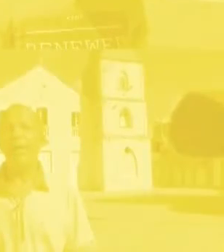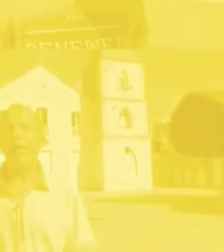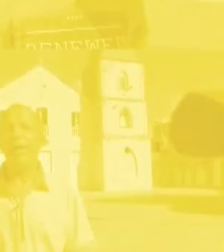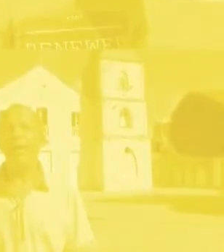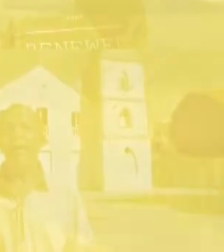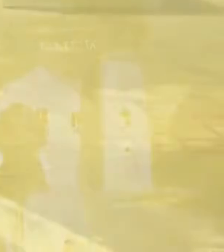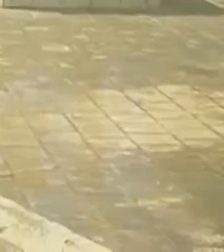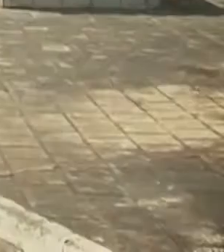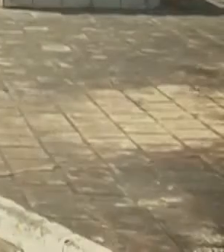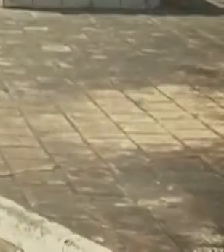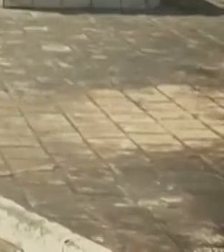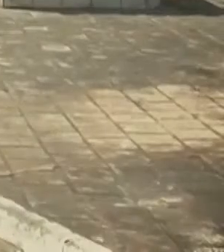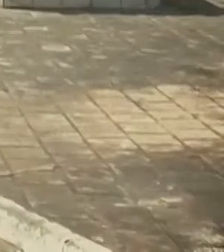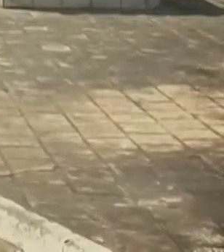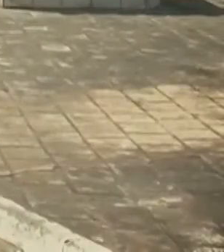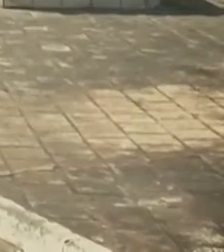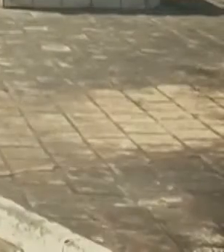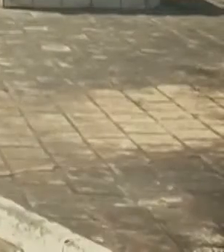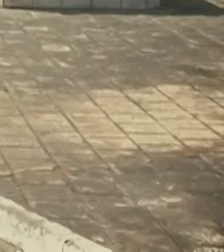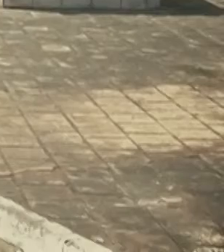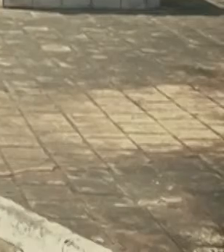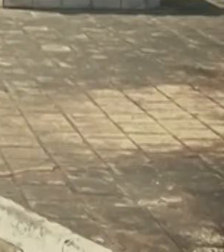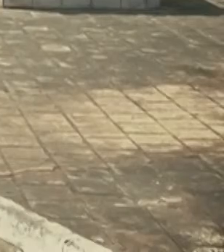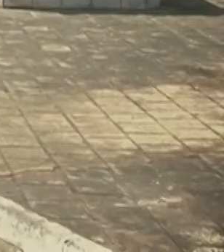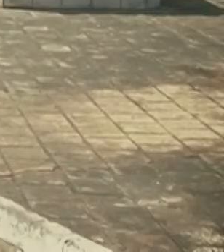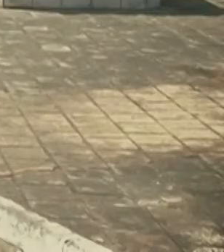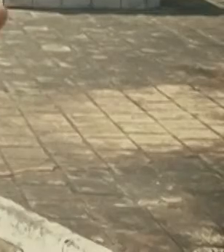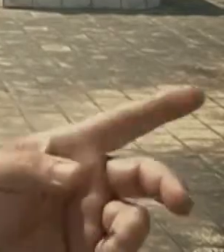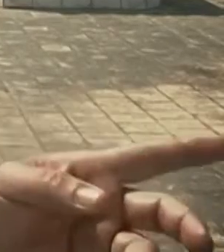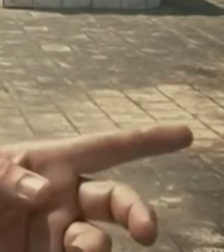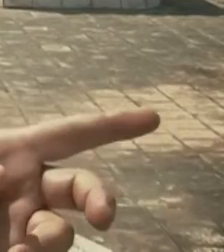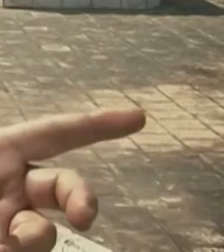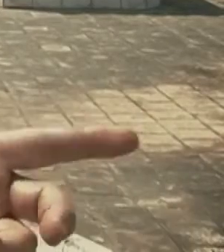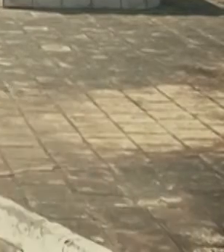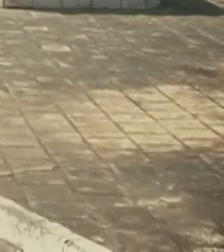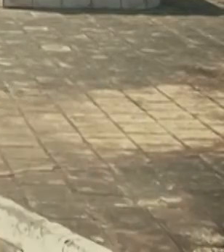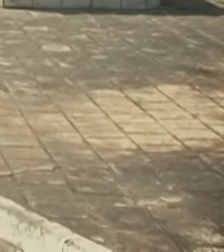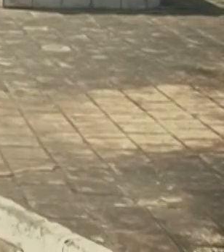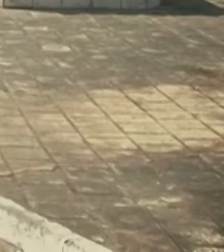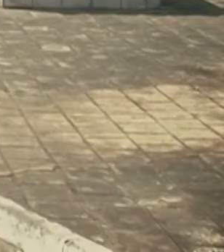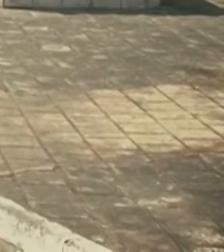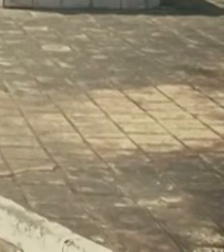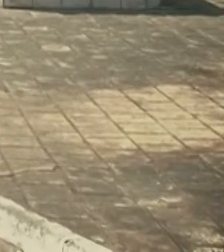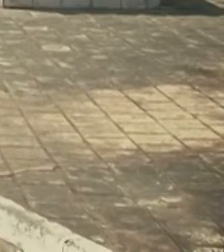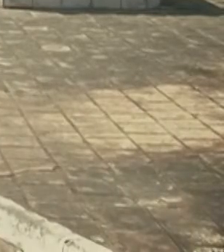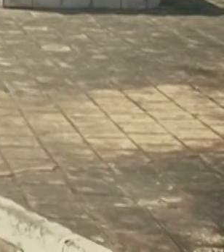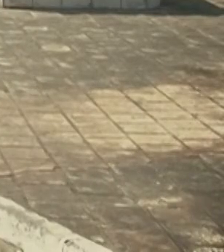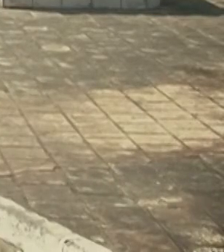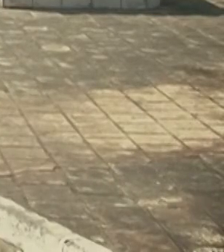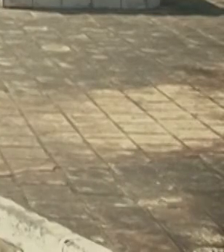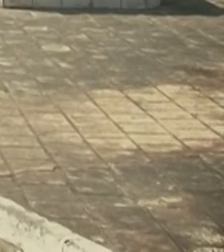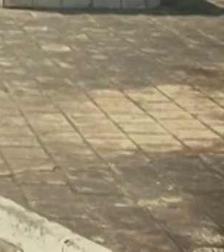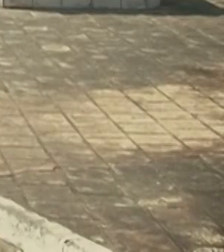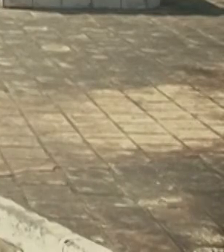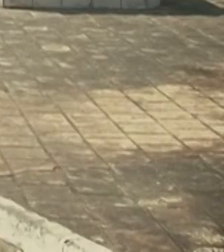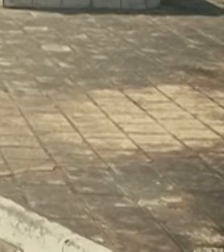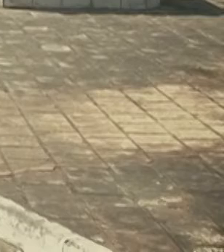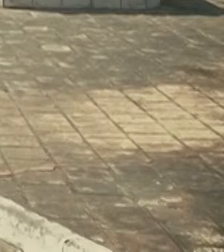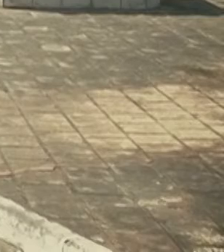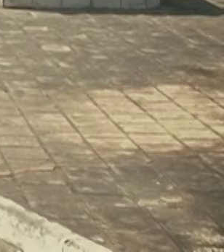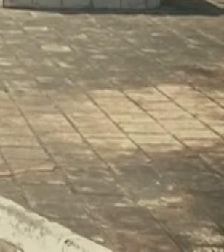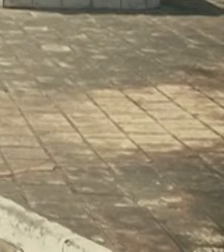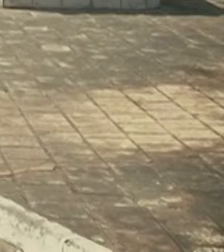Então, durante o período das enchentes, quando não havia hidrelétrica, os canoeiros giravam entre Sergipe e Alagoas. E no percurso